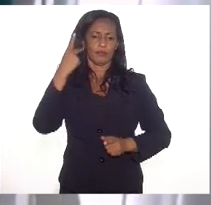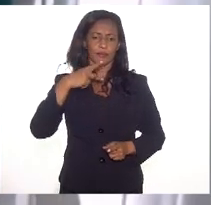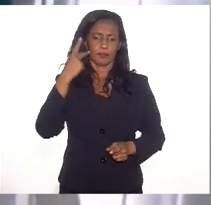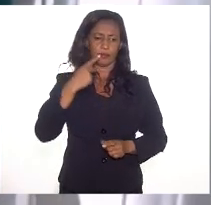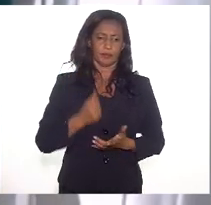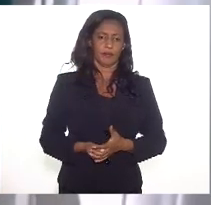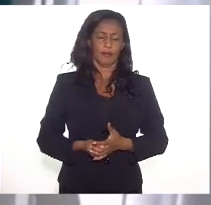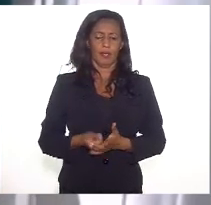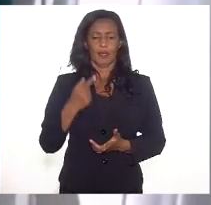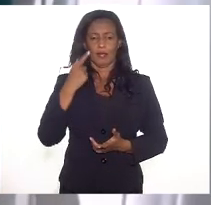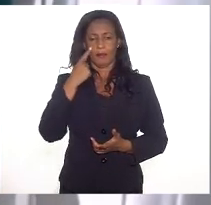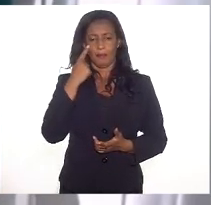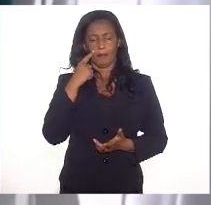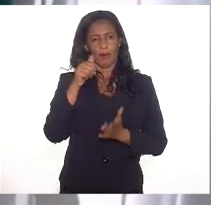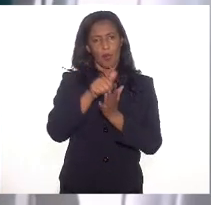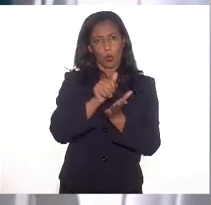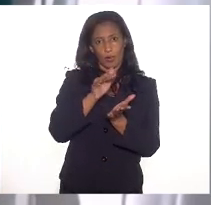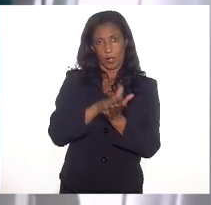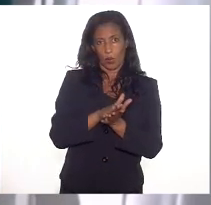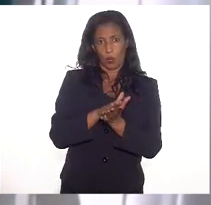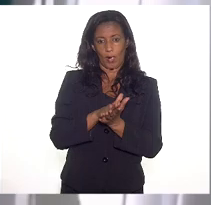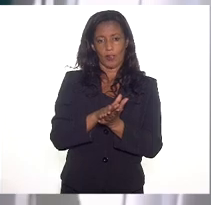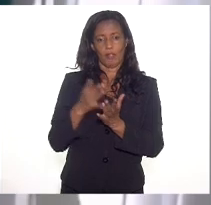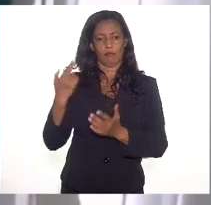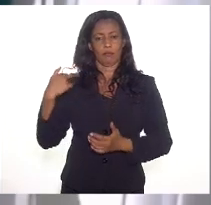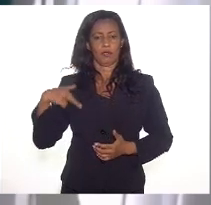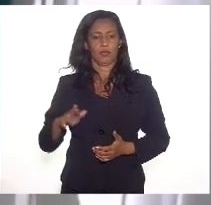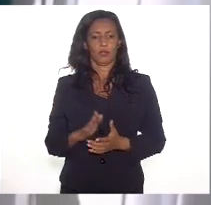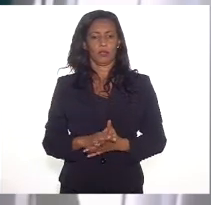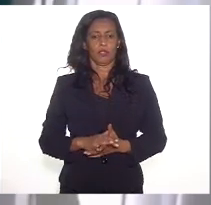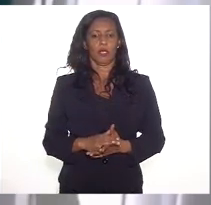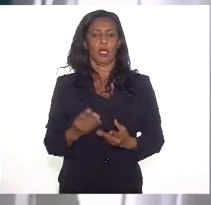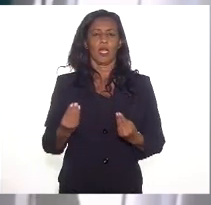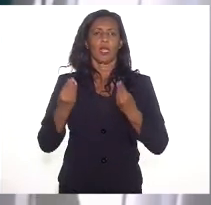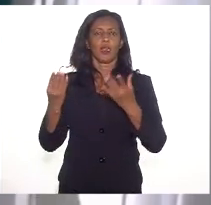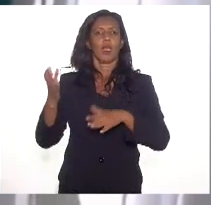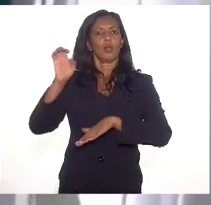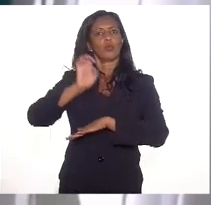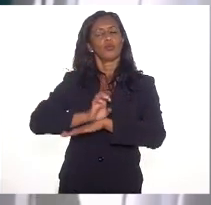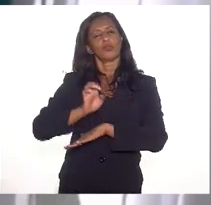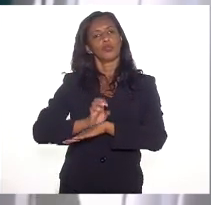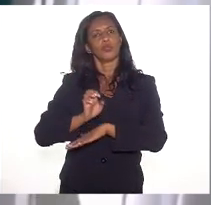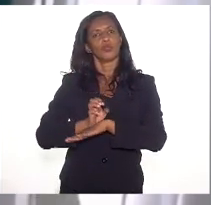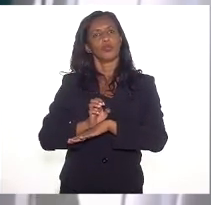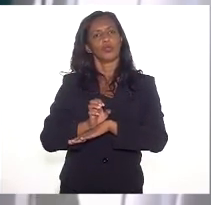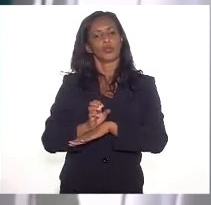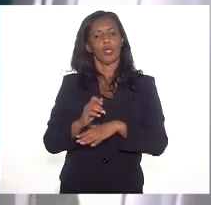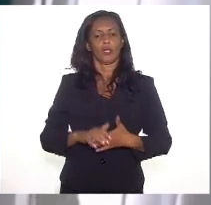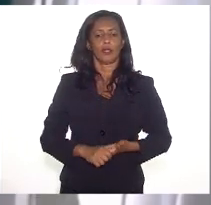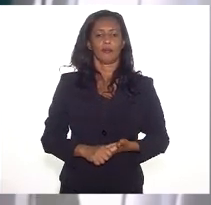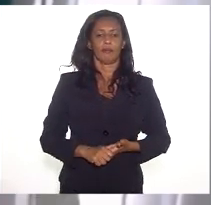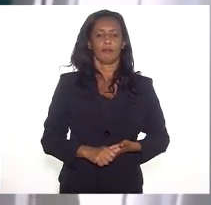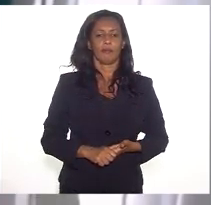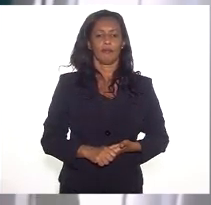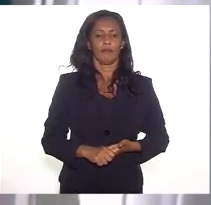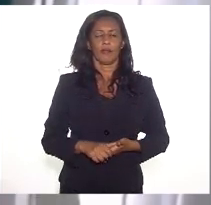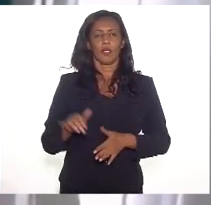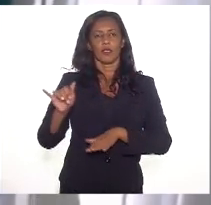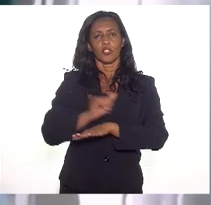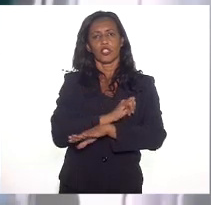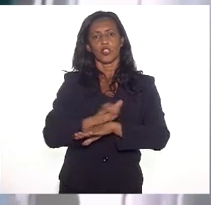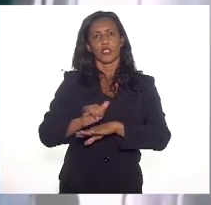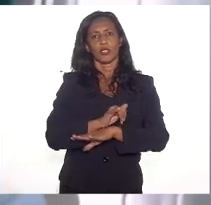para apurar causas e consequências da intolerância religiosa e dar ao Estado, digamos, reve e compasso para estabelecer estratégias